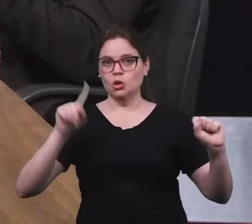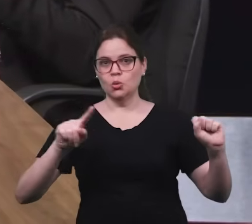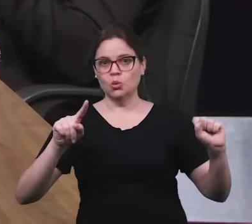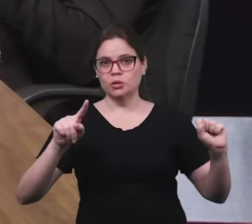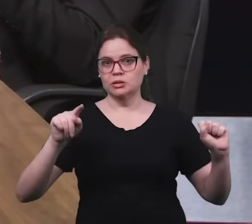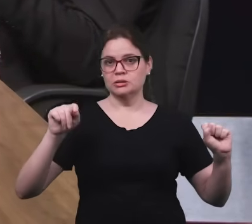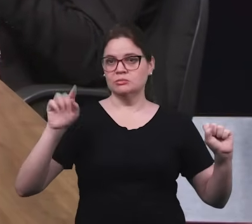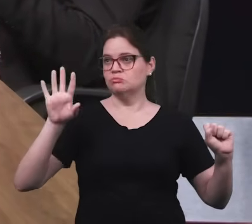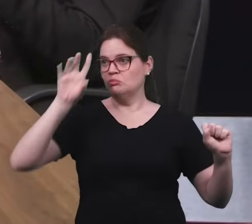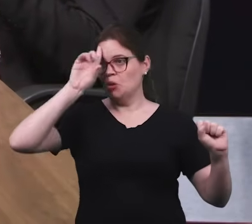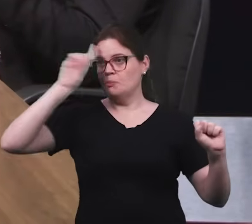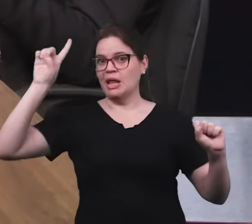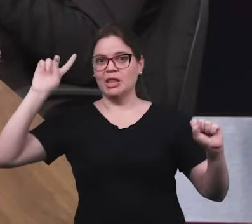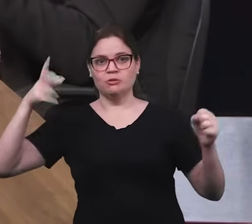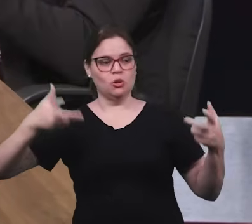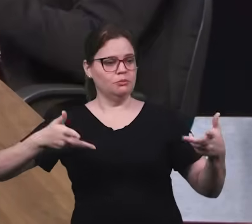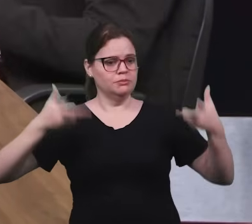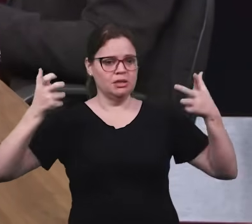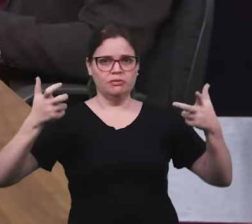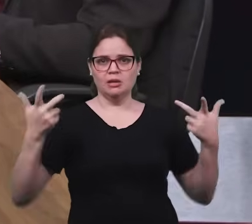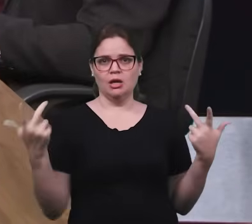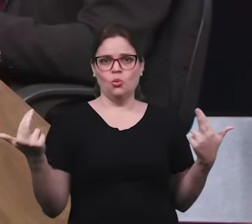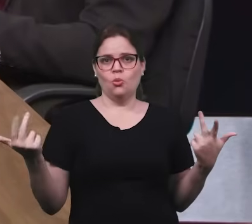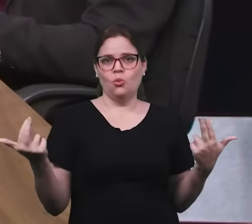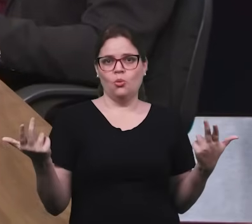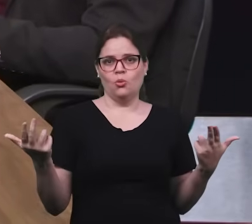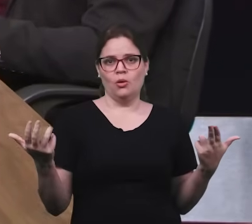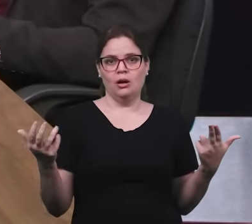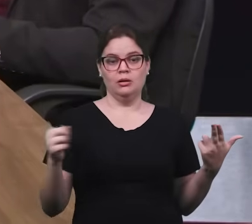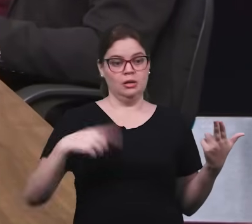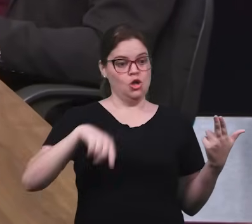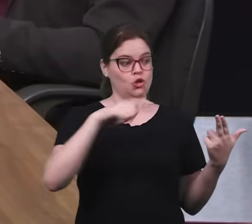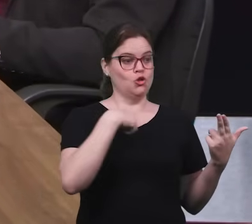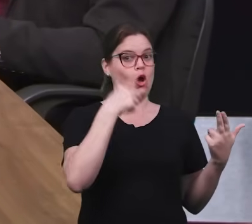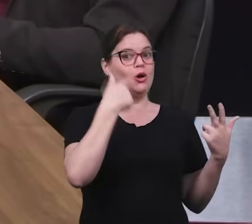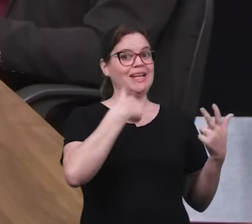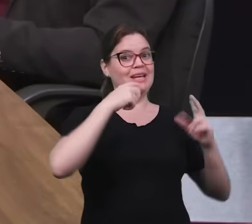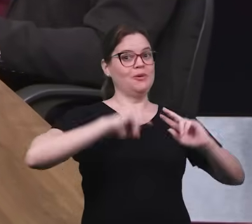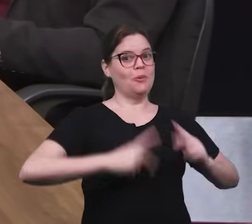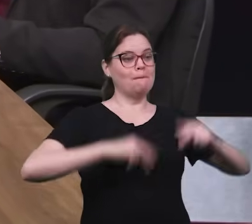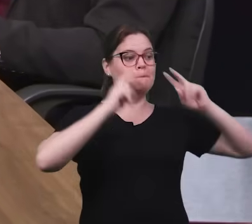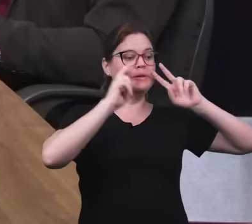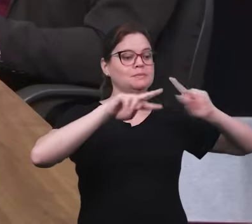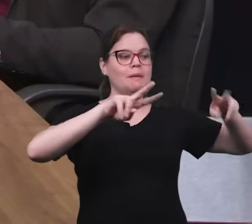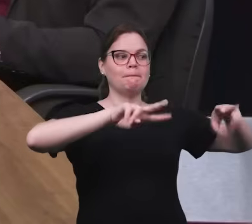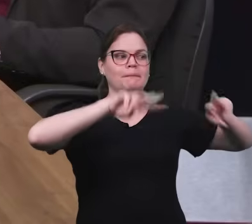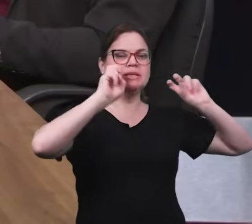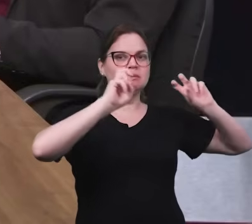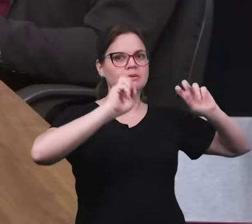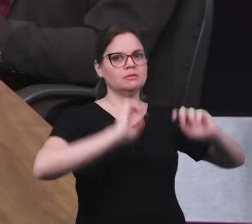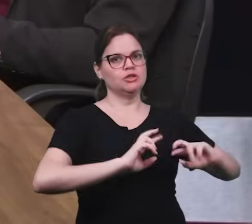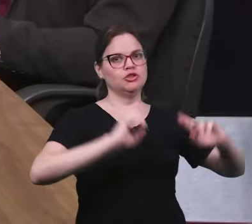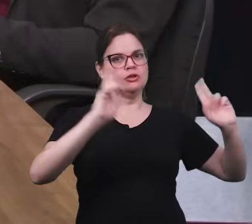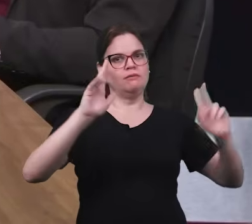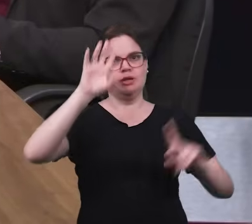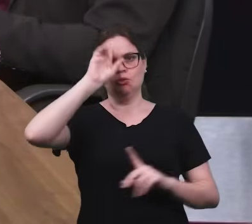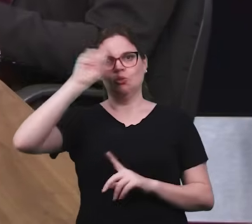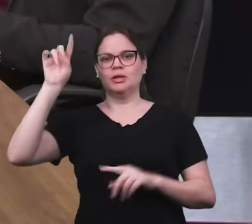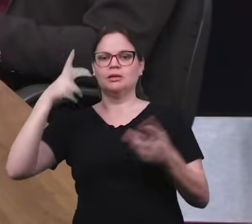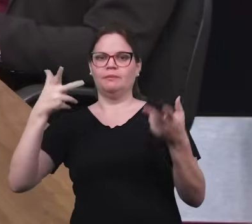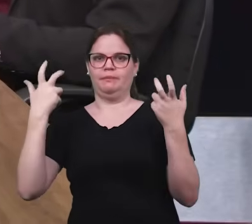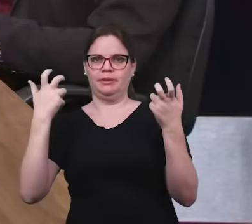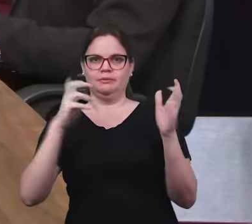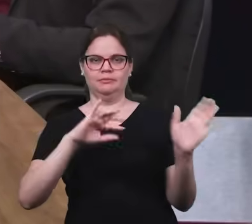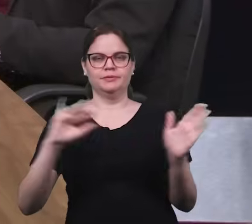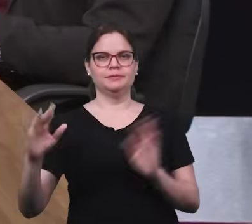falando na percepção de Deus. A nossa percepção é de uma forma. Mas nós vemos aqui que na criação do